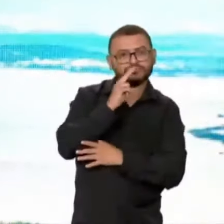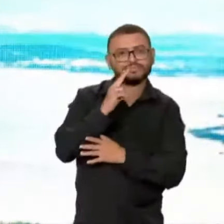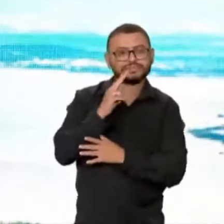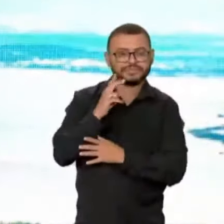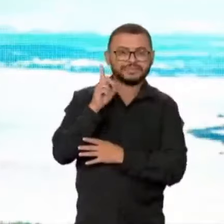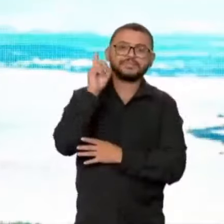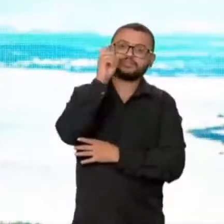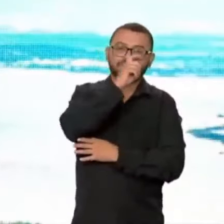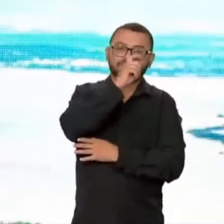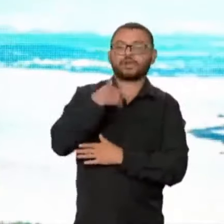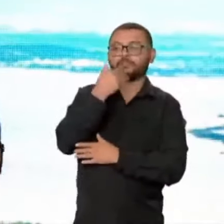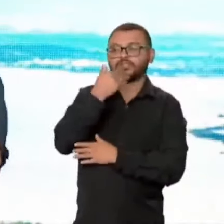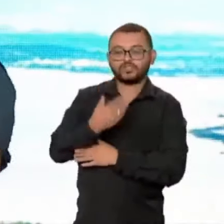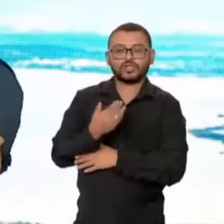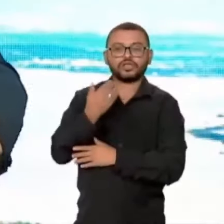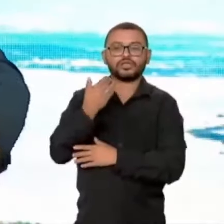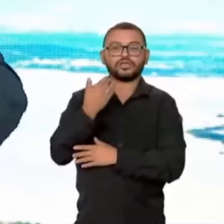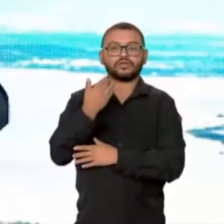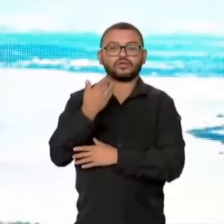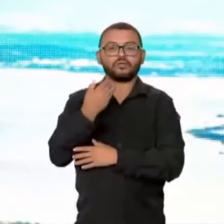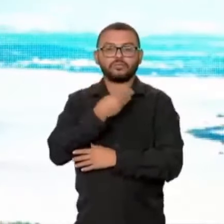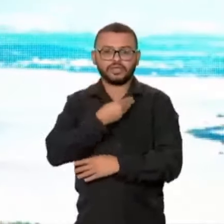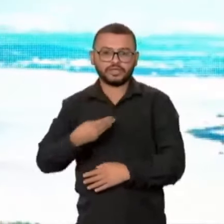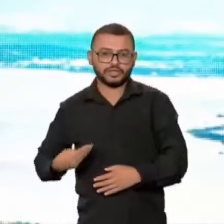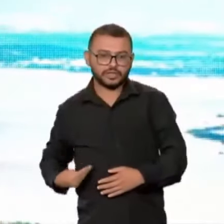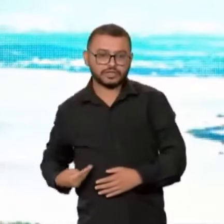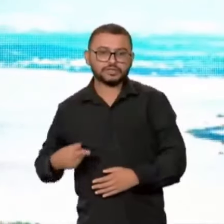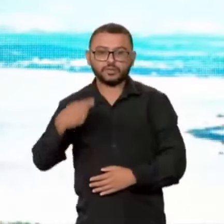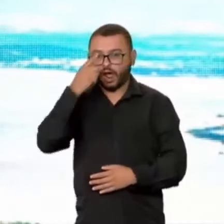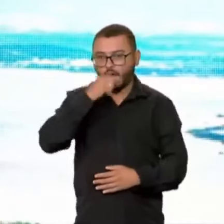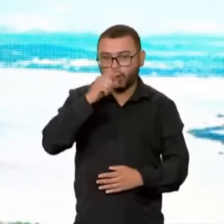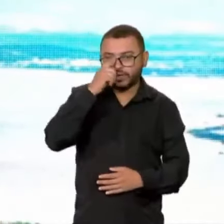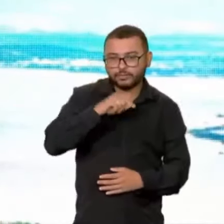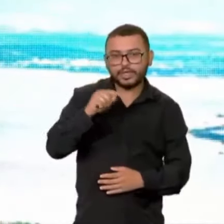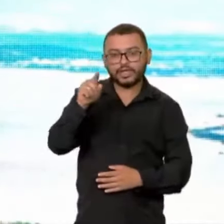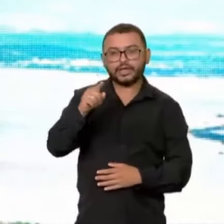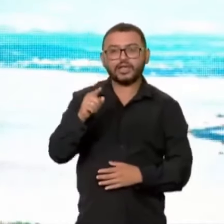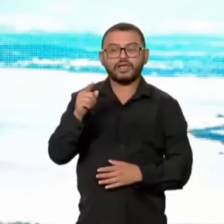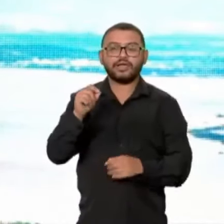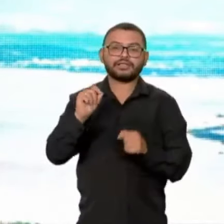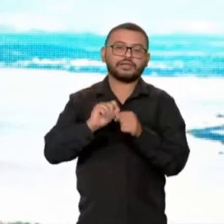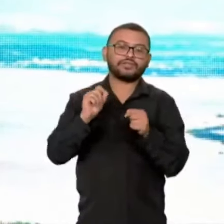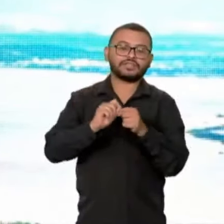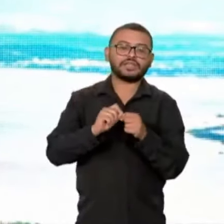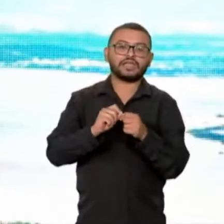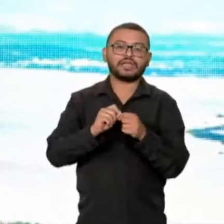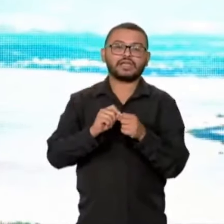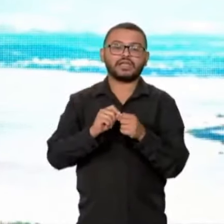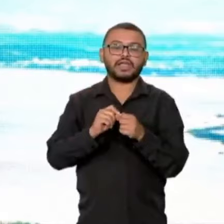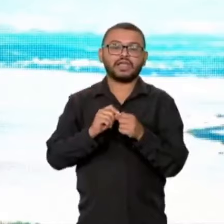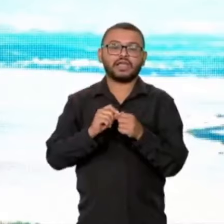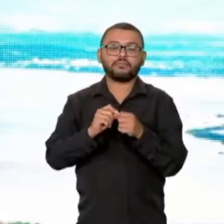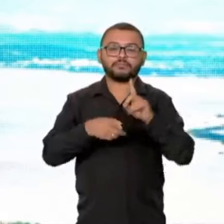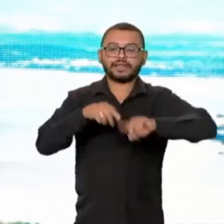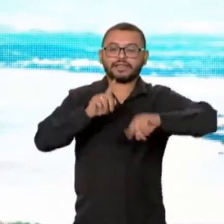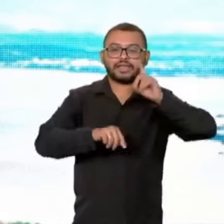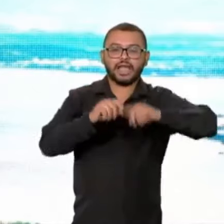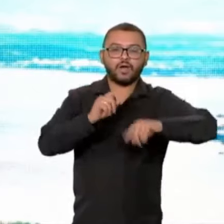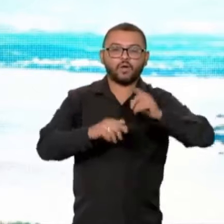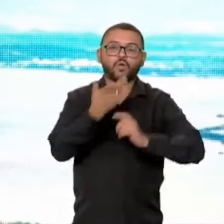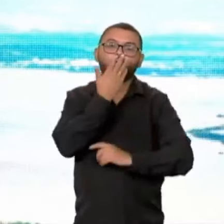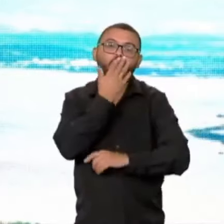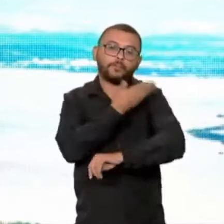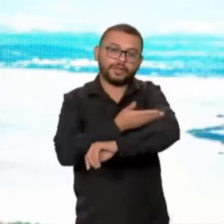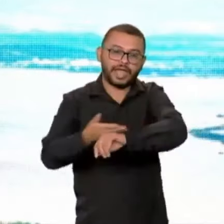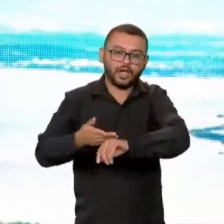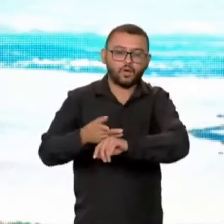Eu já pedi para o Alckmin conversar com os companheiros que fabricam a linha branca para que, nesse momento, no Rio Grande do